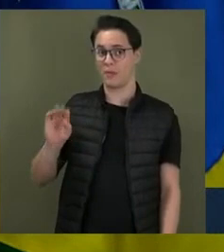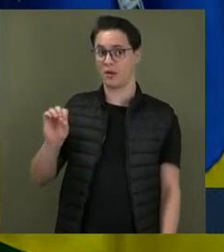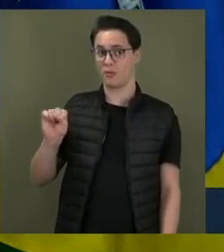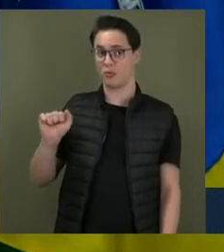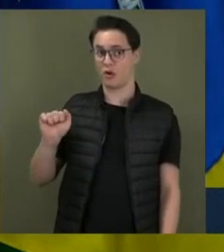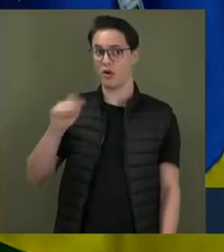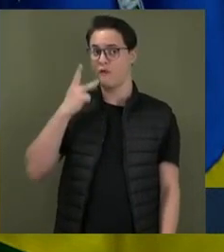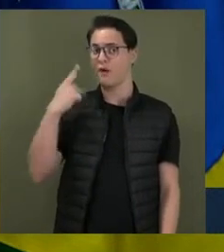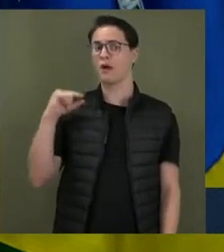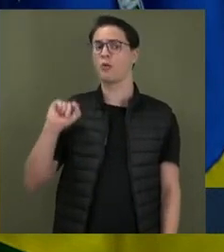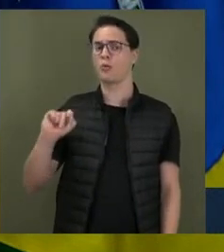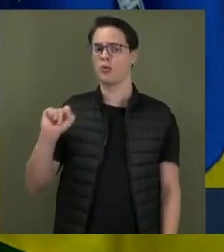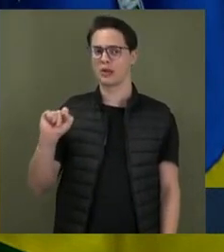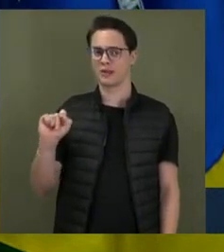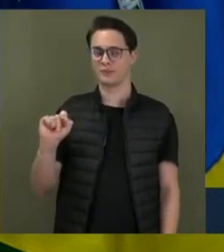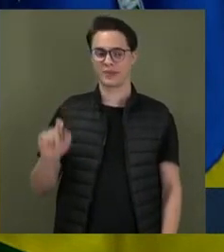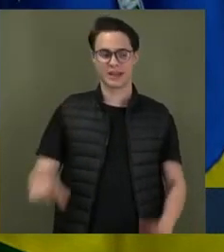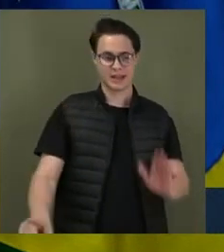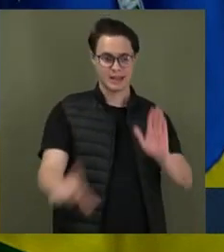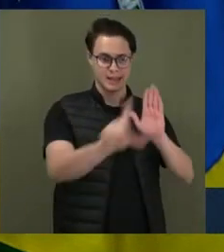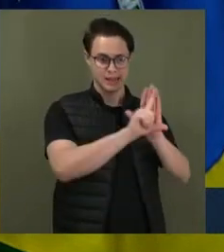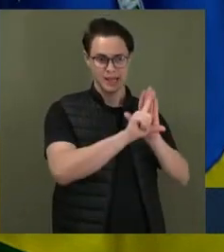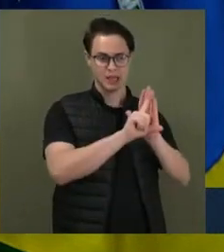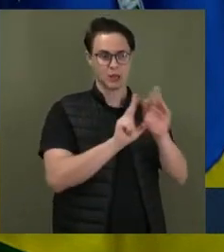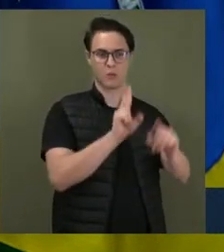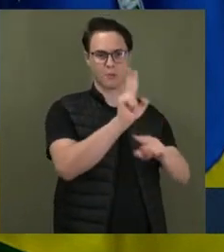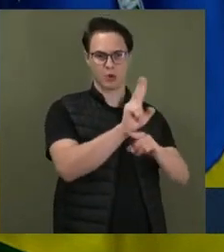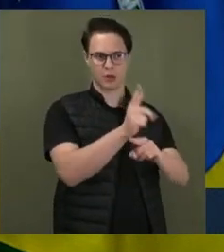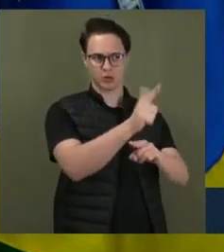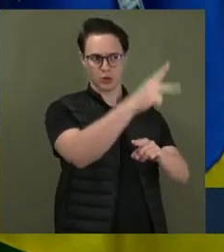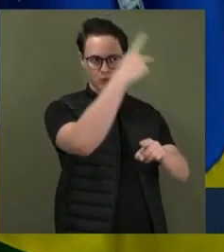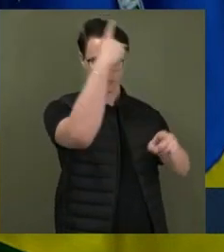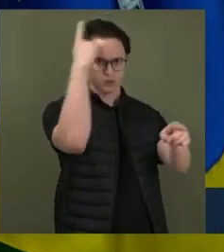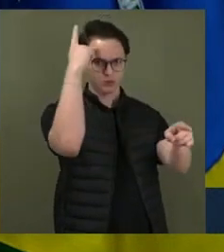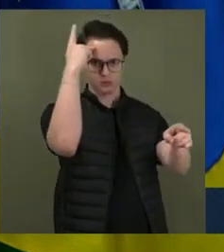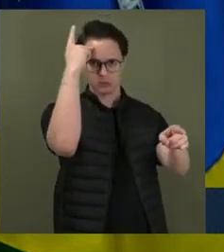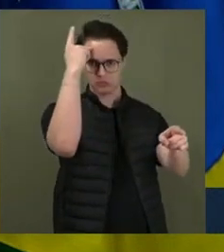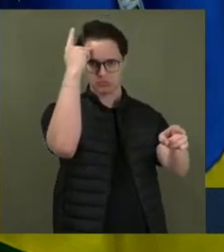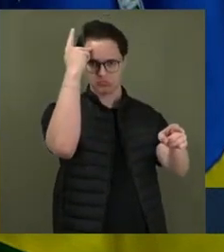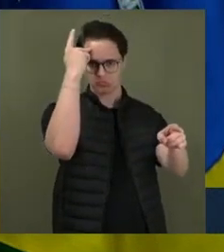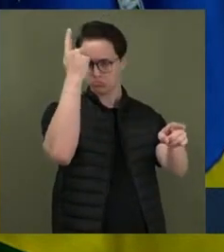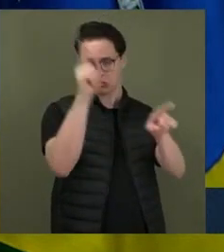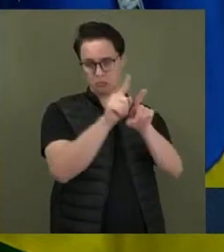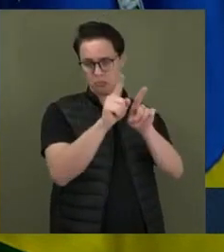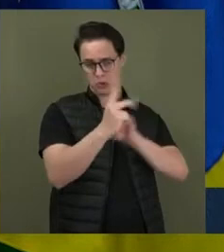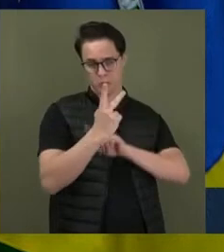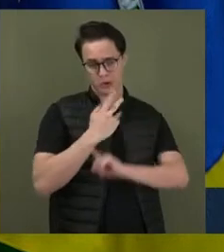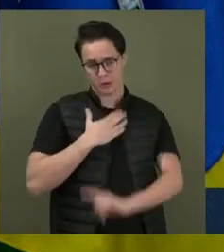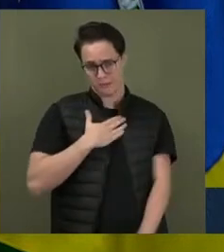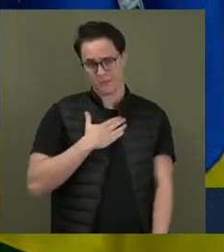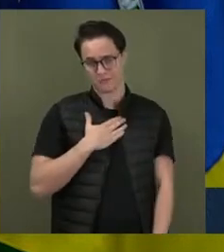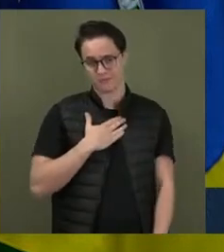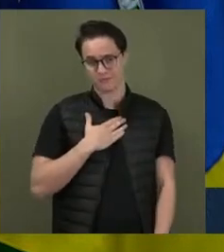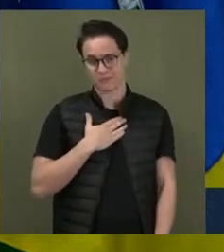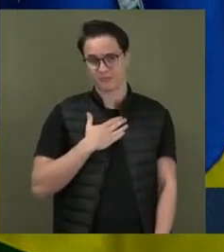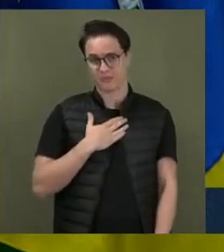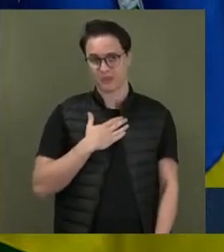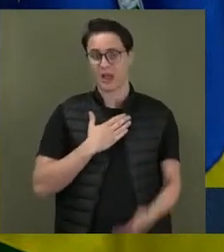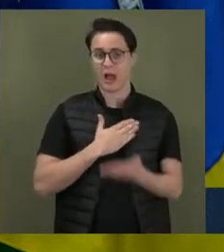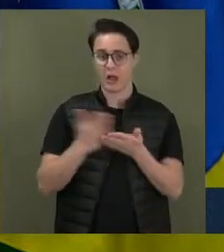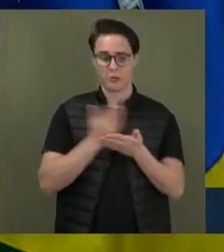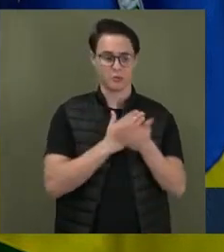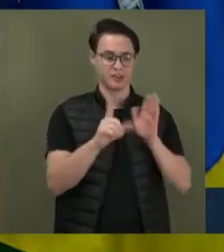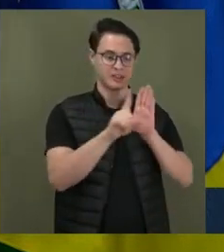adversários não podem proteger-nos. É exatamente o problema que estamos enfrentando hoje. Há leis para uns que não valem